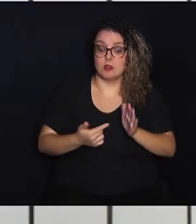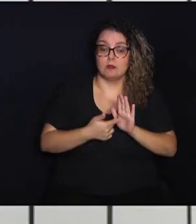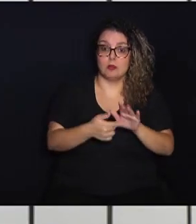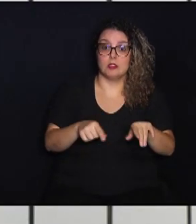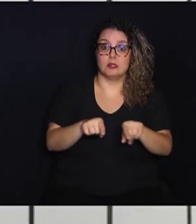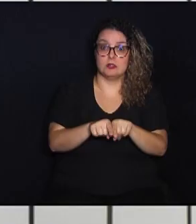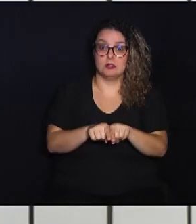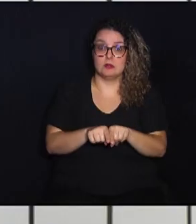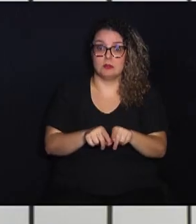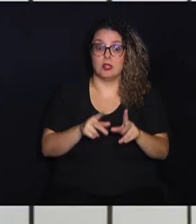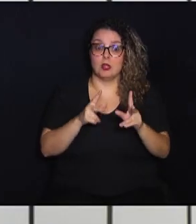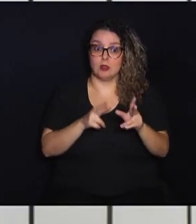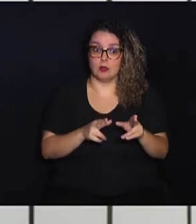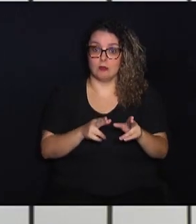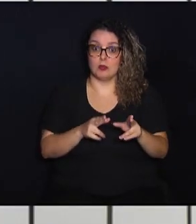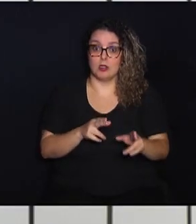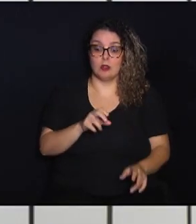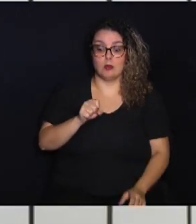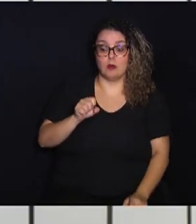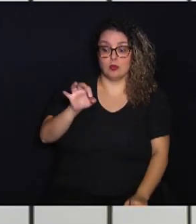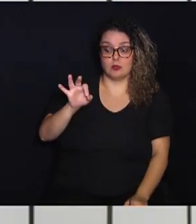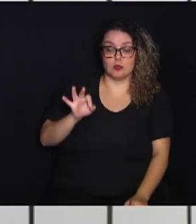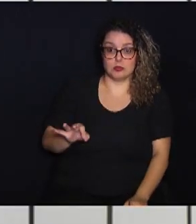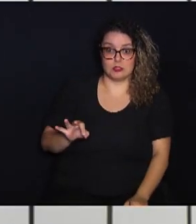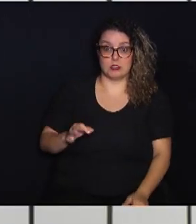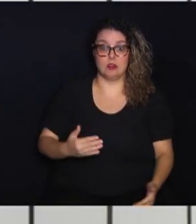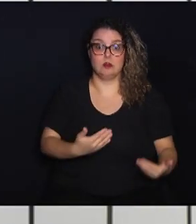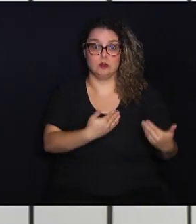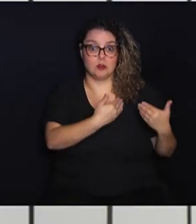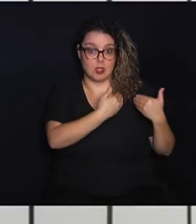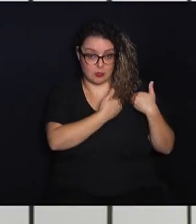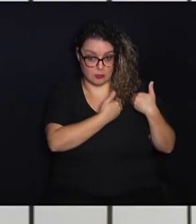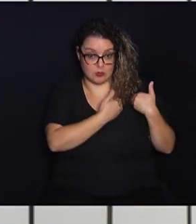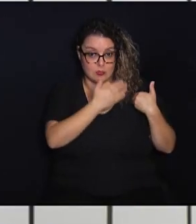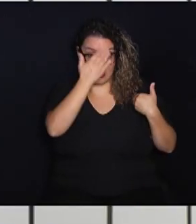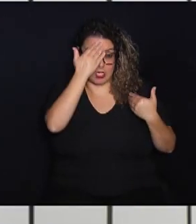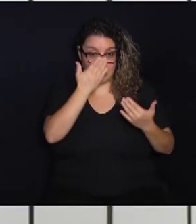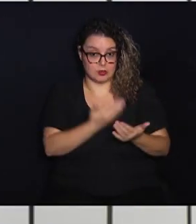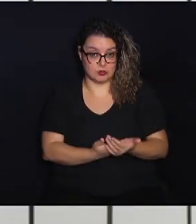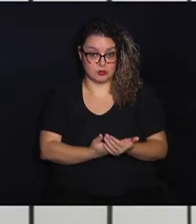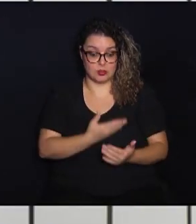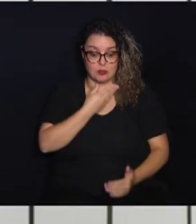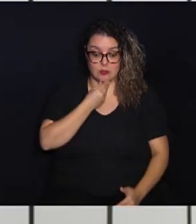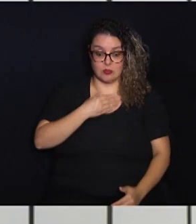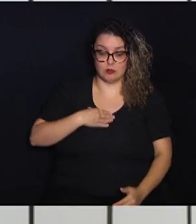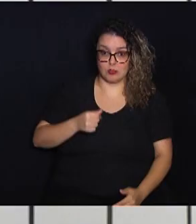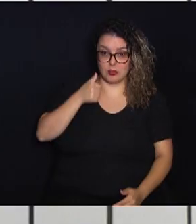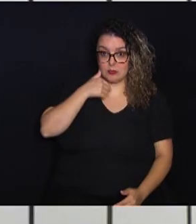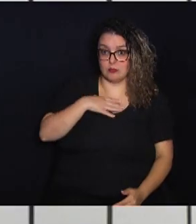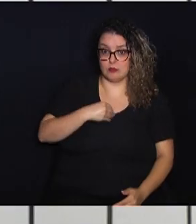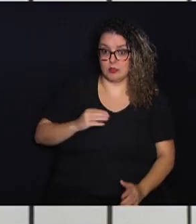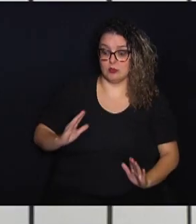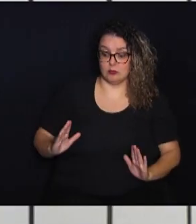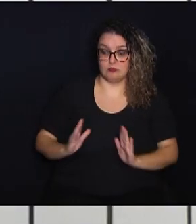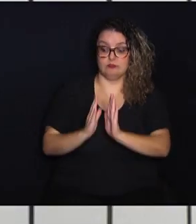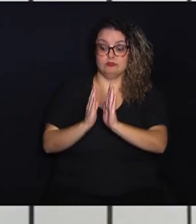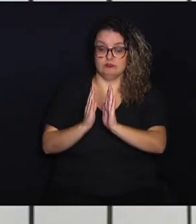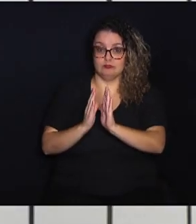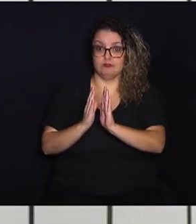que enquanto apenas 8% dos responsáveis acreditam que seus filhos enfrentaram